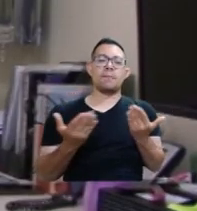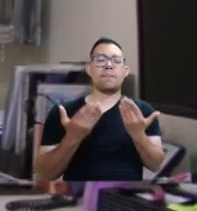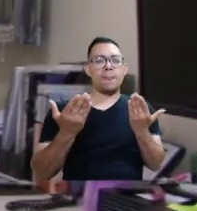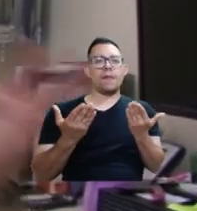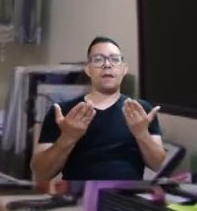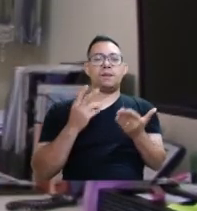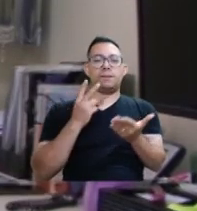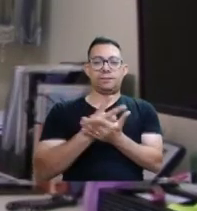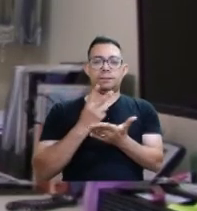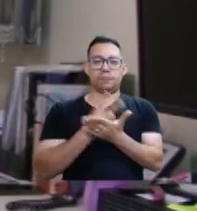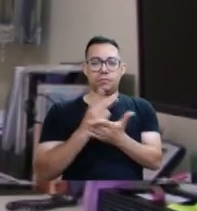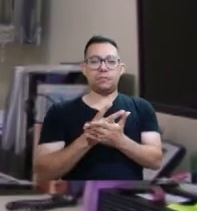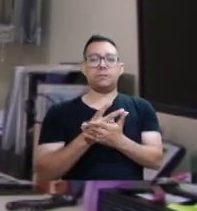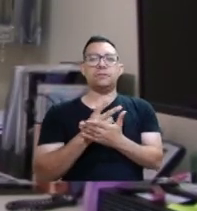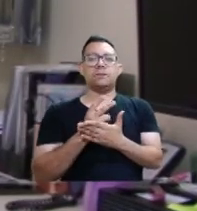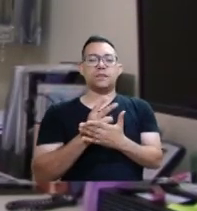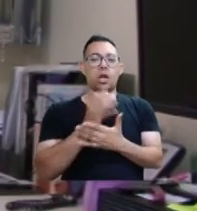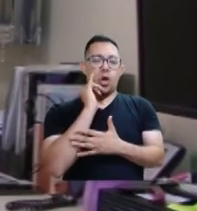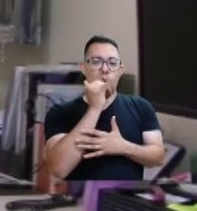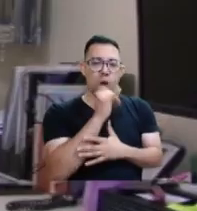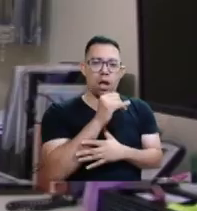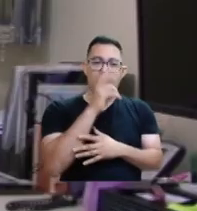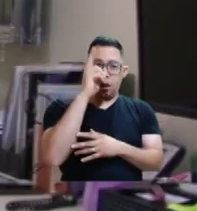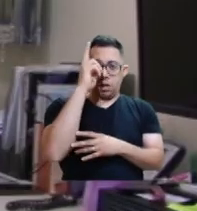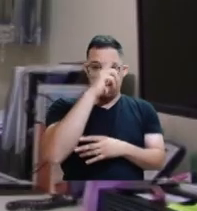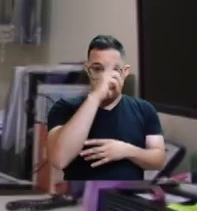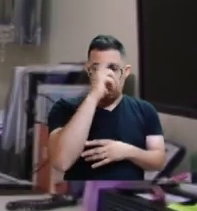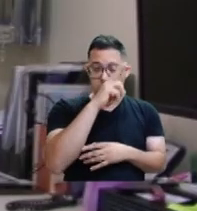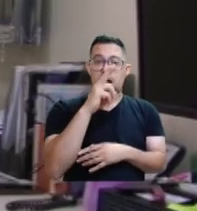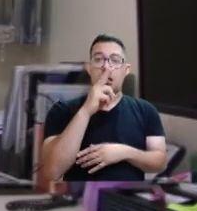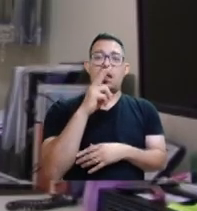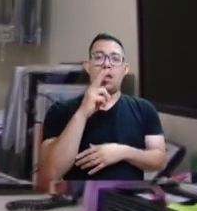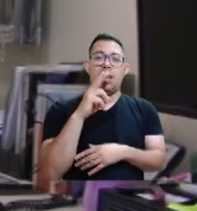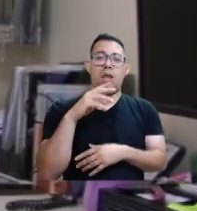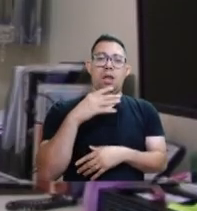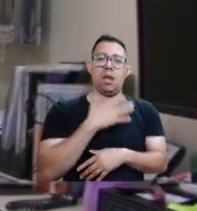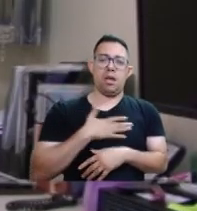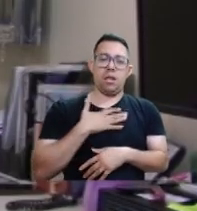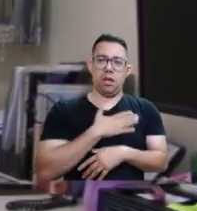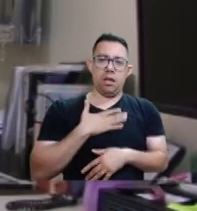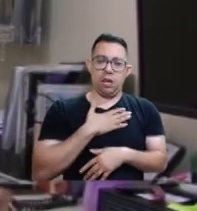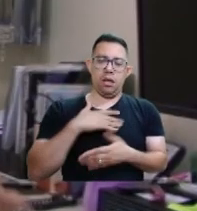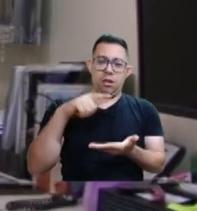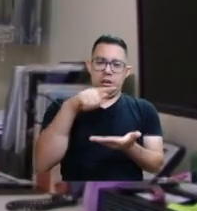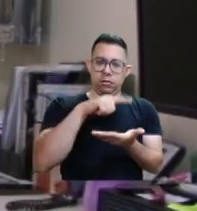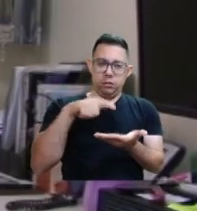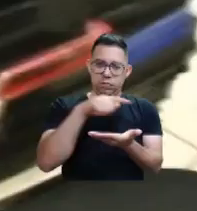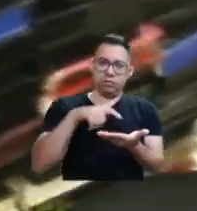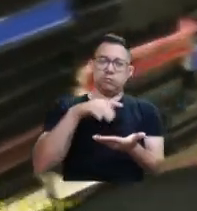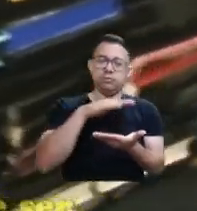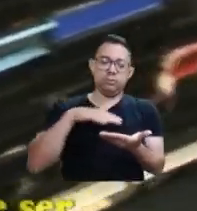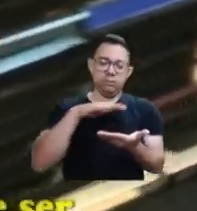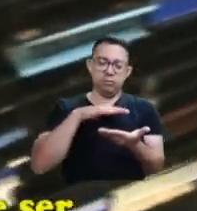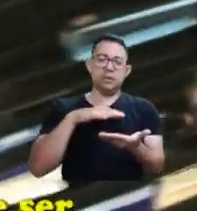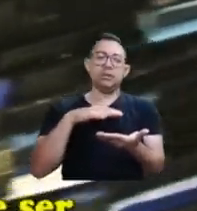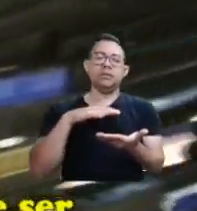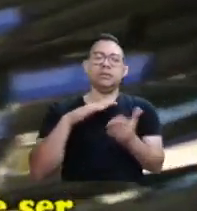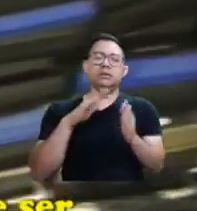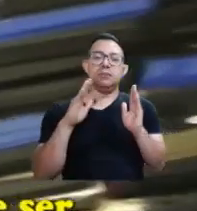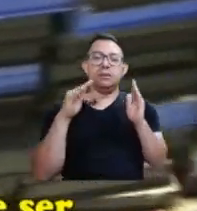só transpôs de mídia, mas as pessoas continuam muito mais afeitas à contação de histórias, ao enredo,